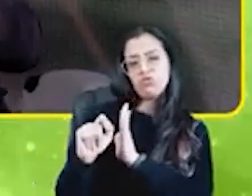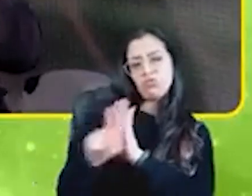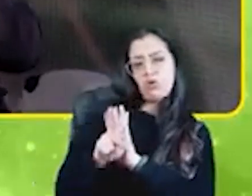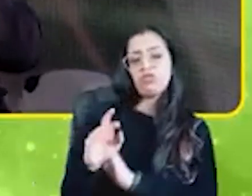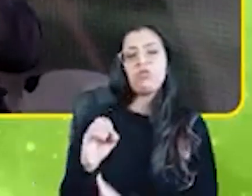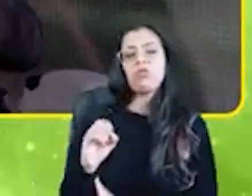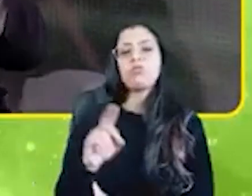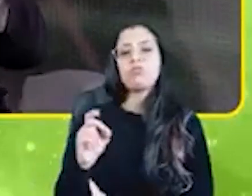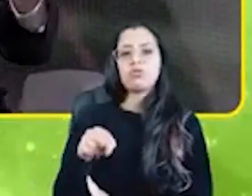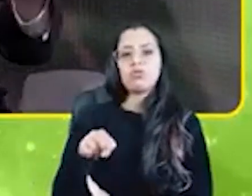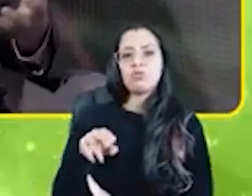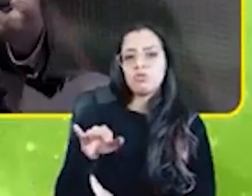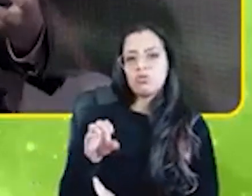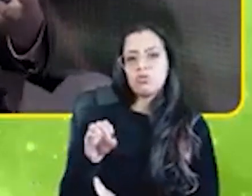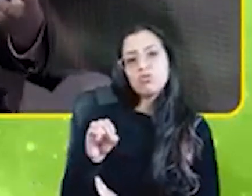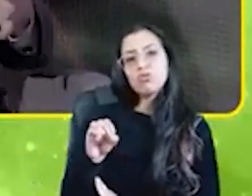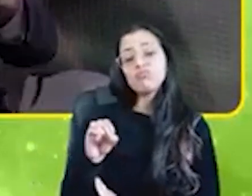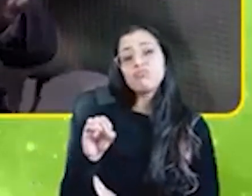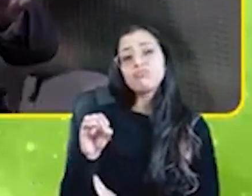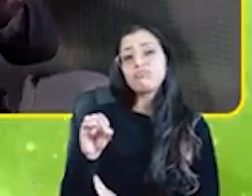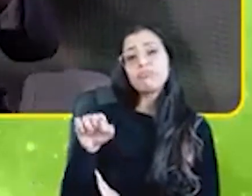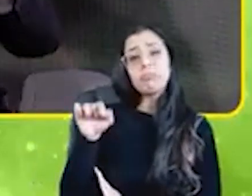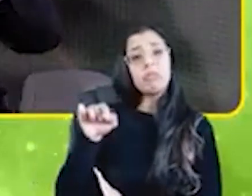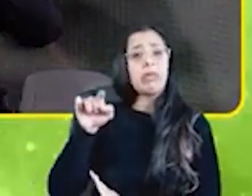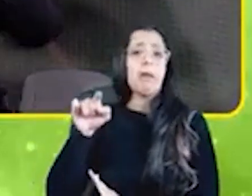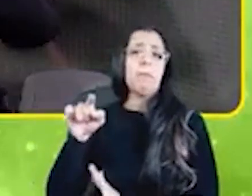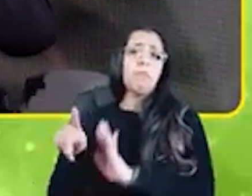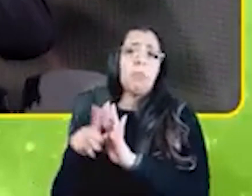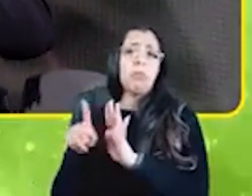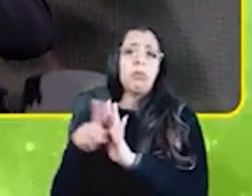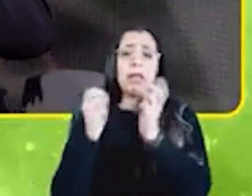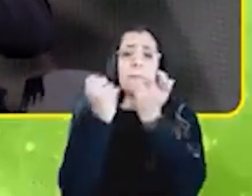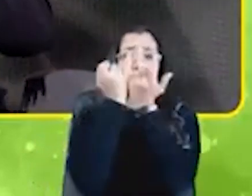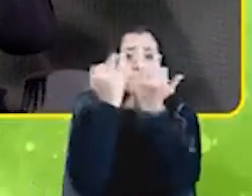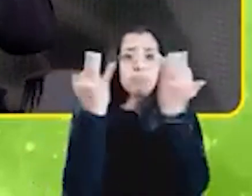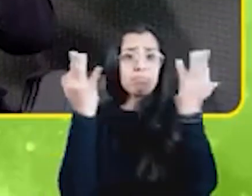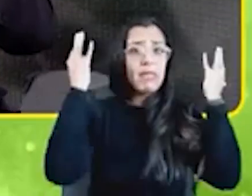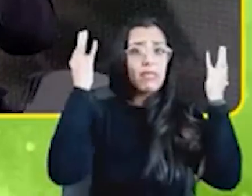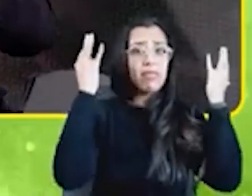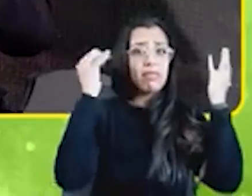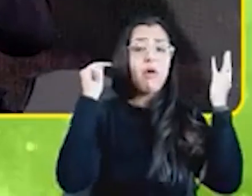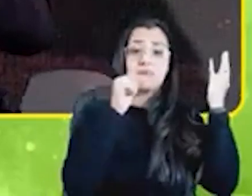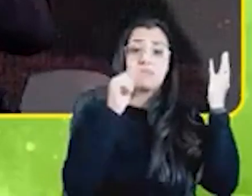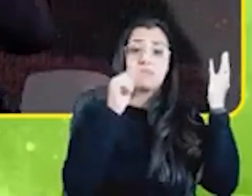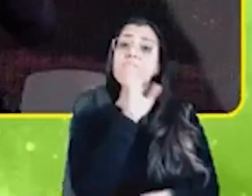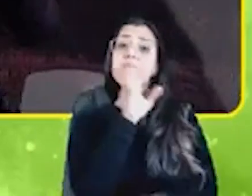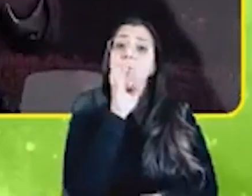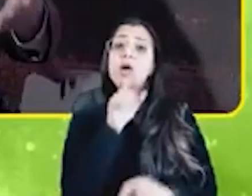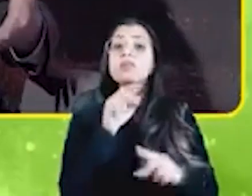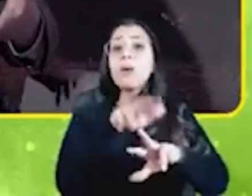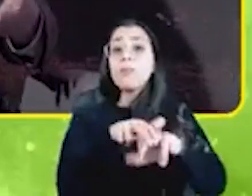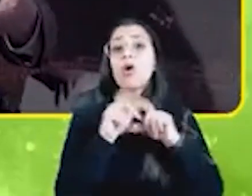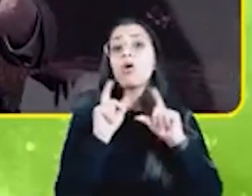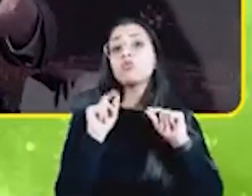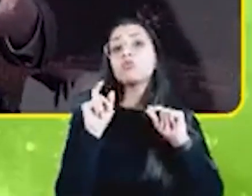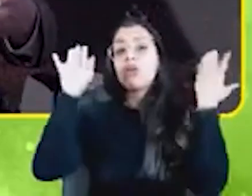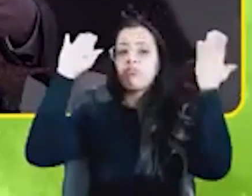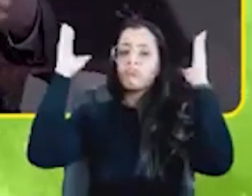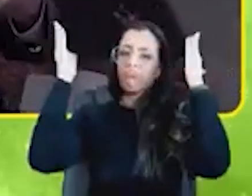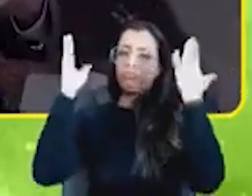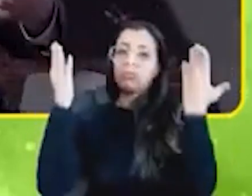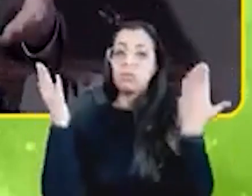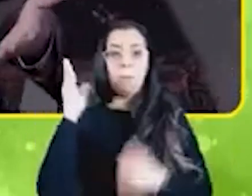na temática ambiental Mas ela está totalmente relacionada com a questão da mudança do clima no Brasil tem um programa de Excelência